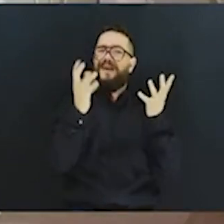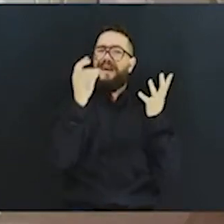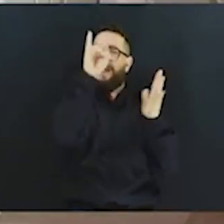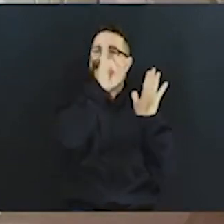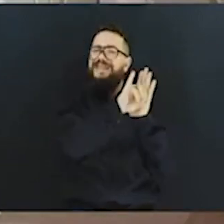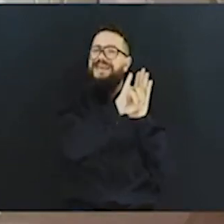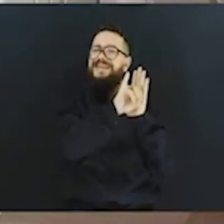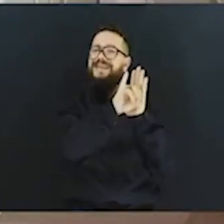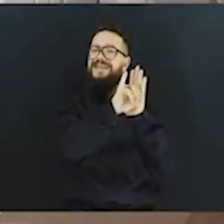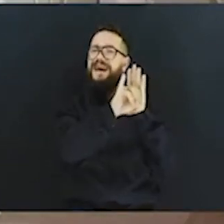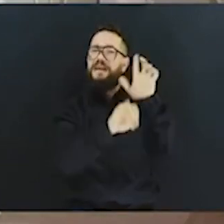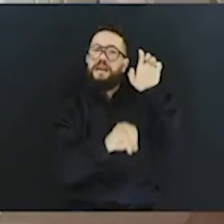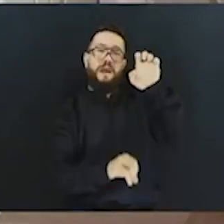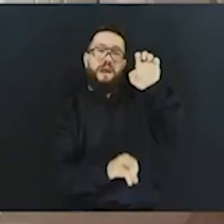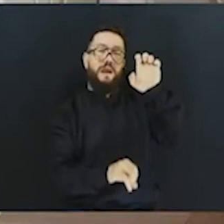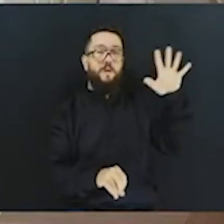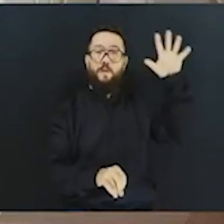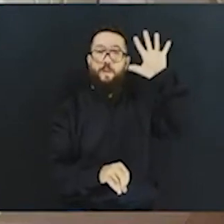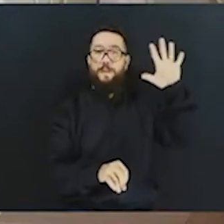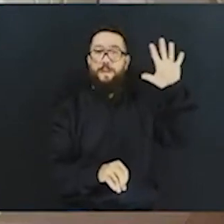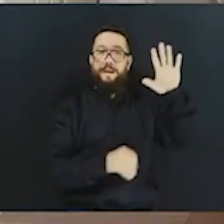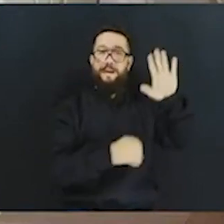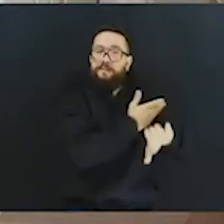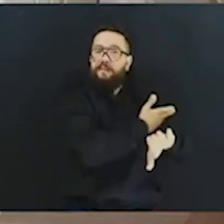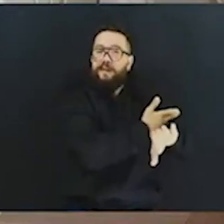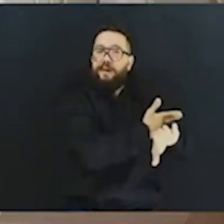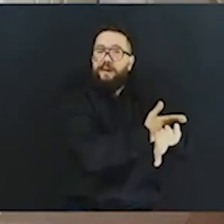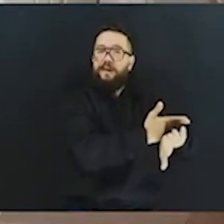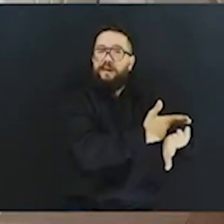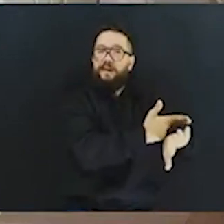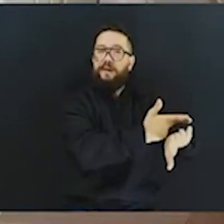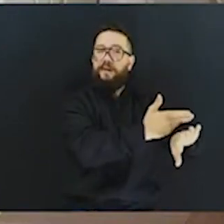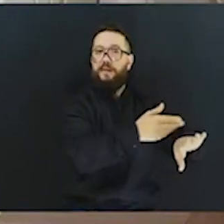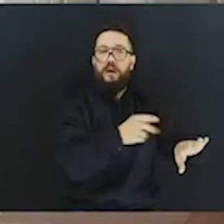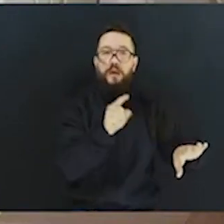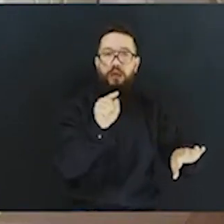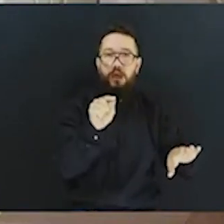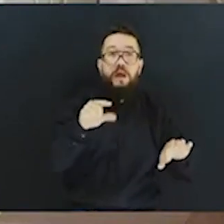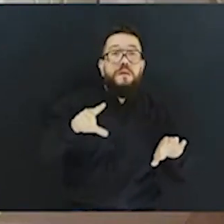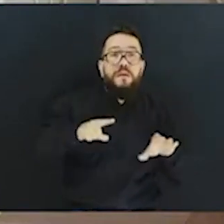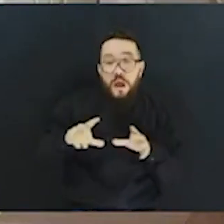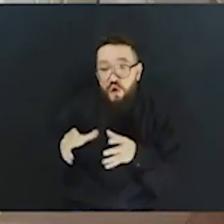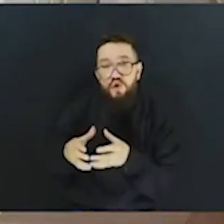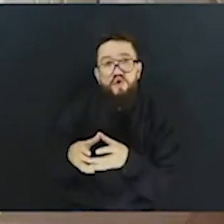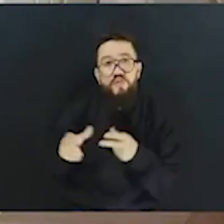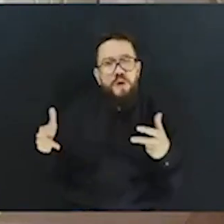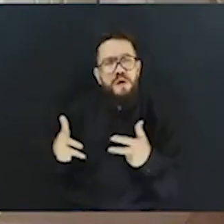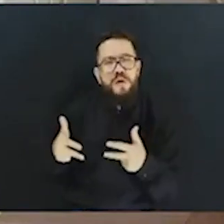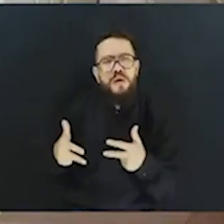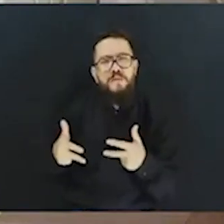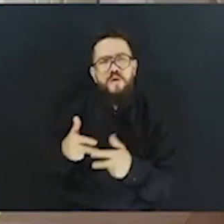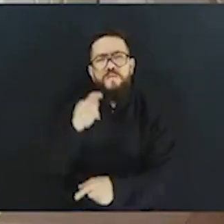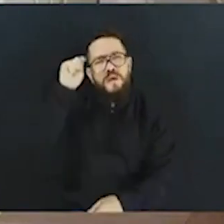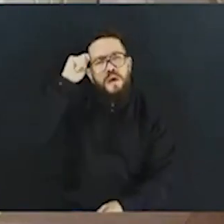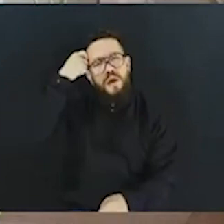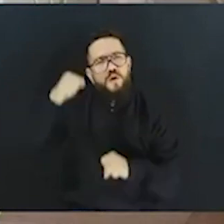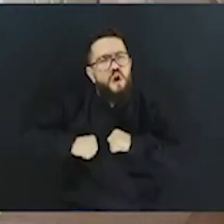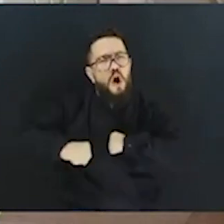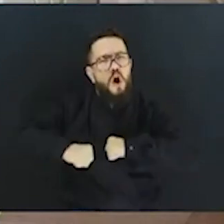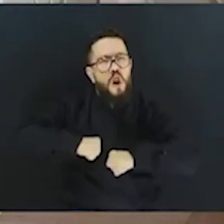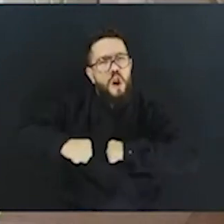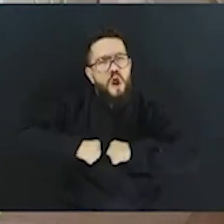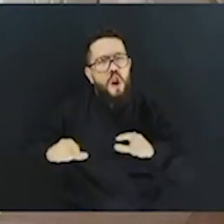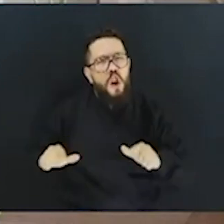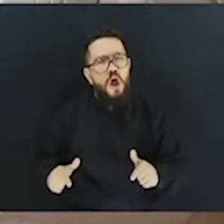símbolo de existência e resistência da comunidade negra e das periferias. Por isso, defender o hip-hop e reconhecer a